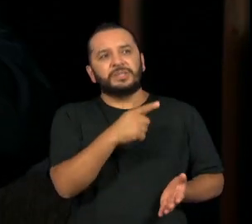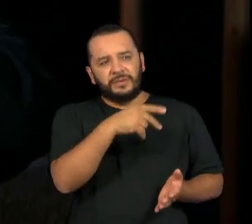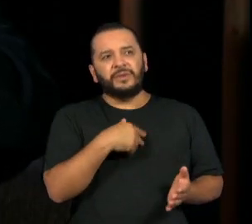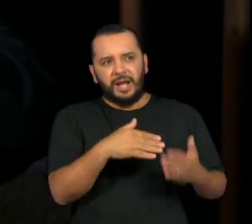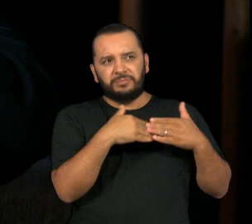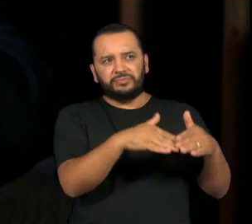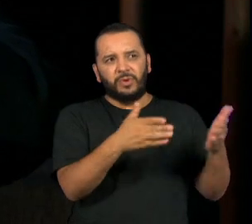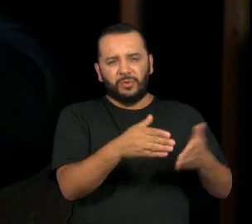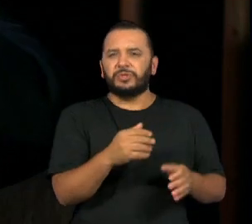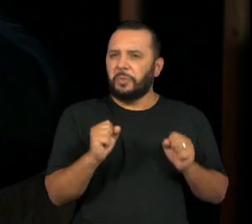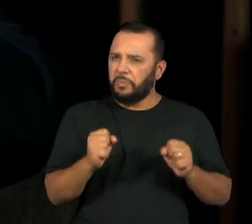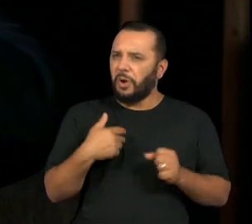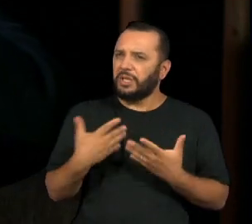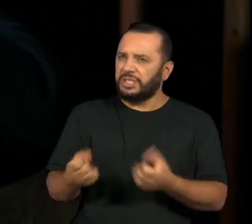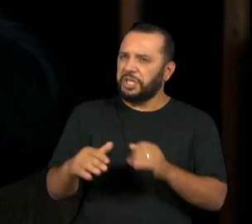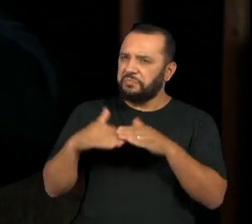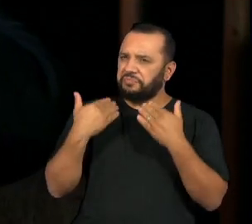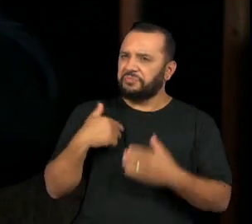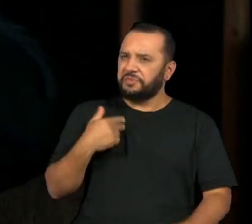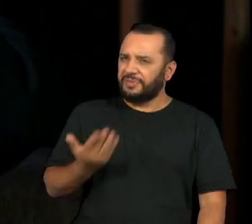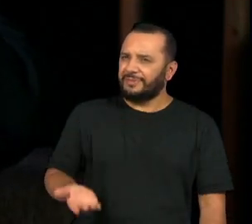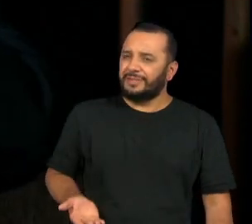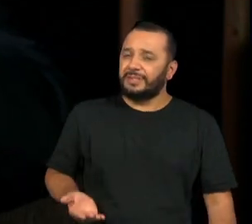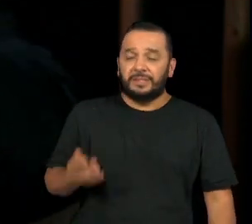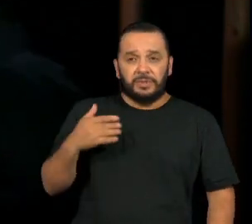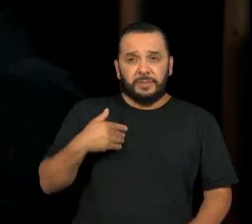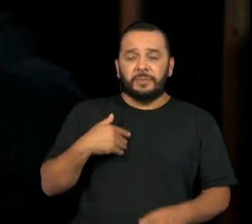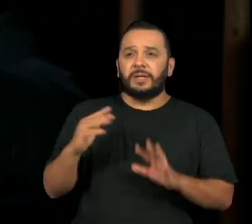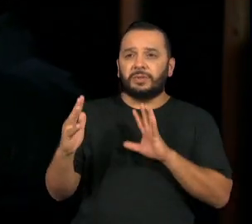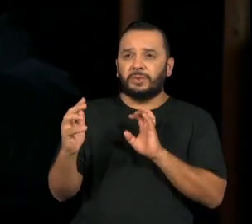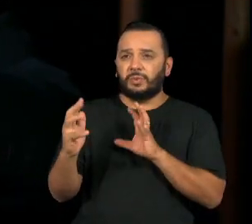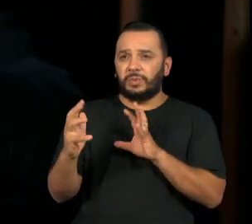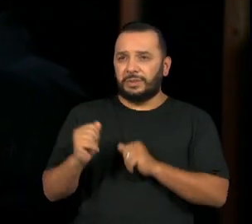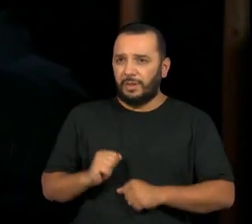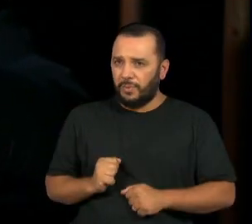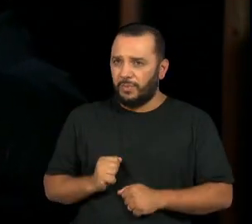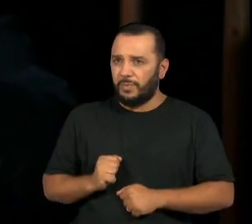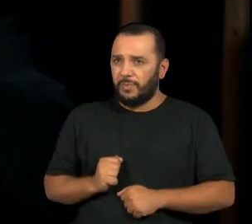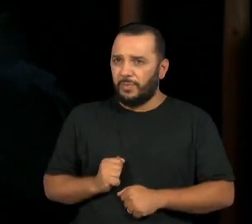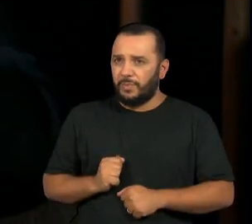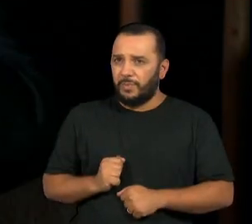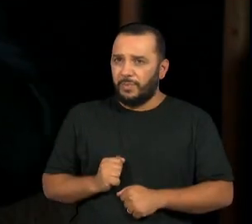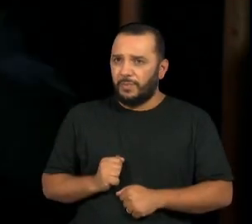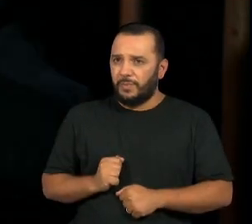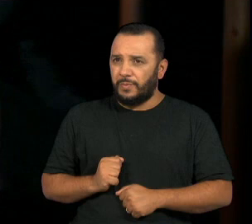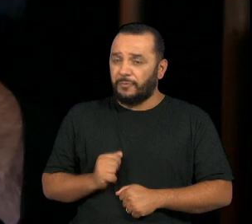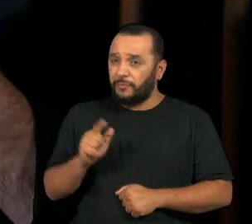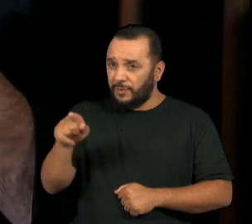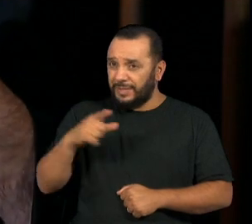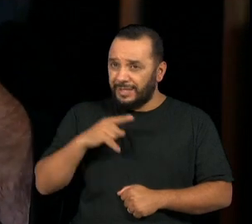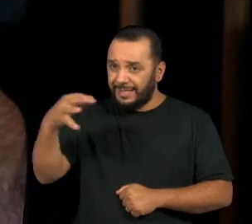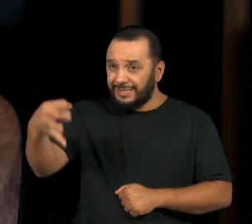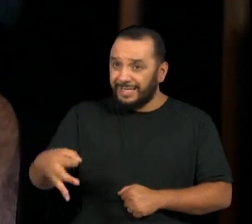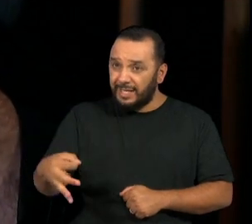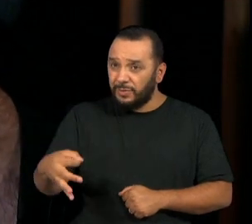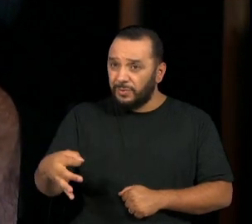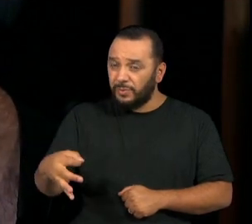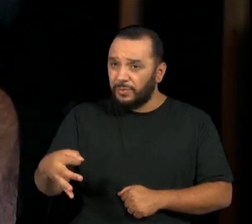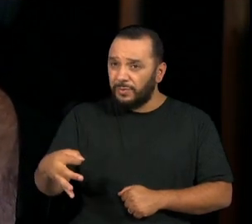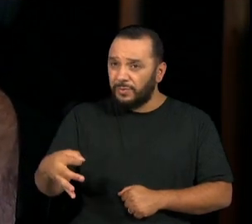apanhar. Tá. Mas assim, numa discussão da gente, quando você tem razão,